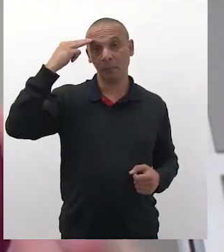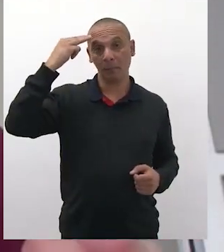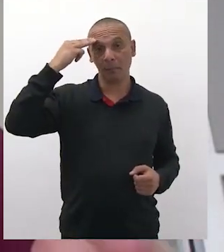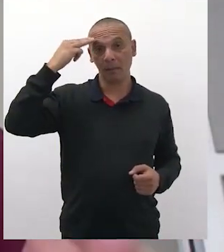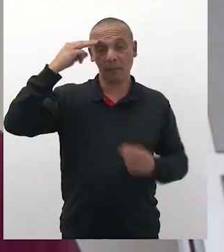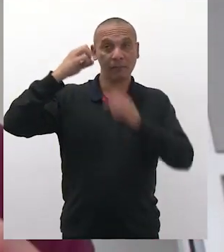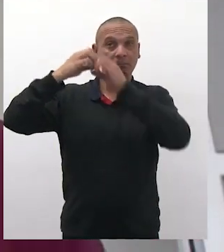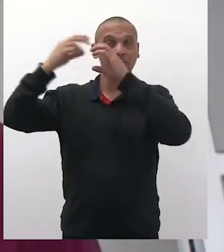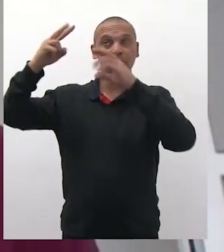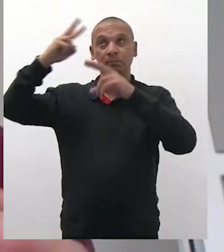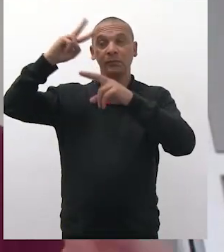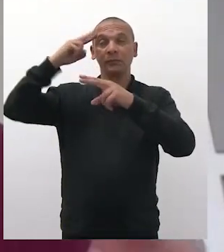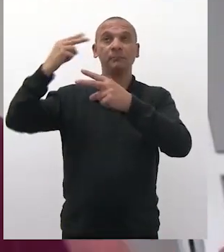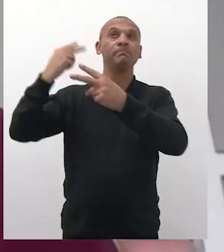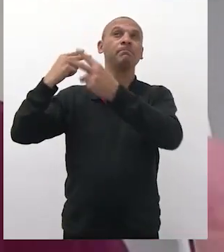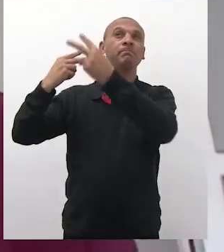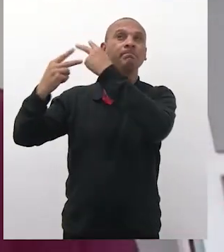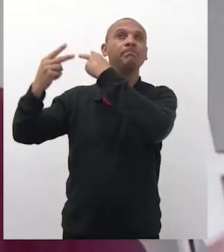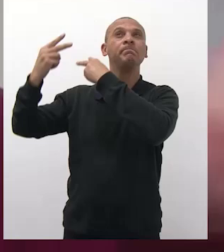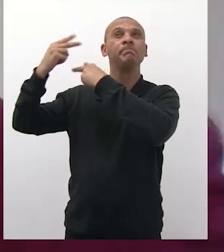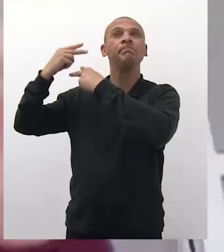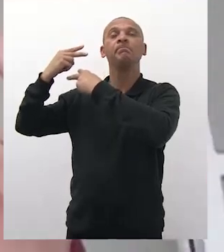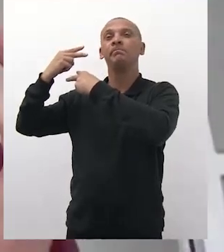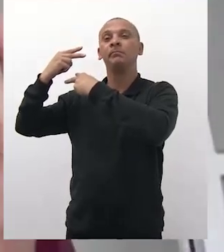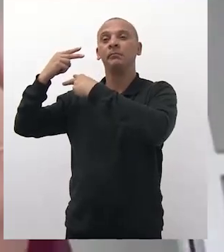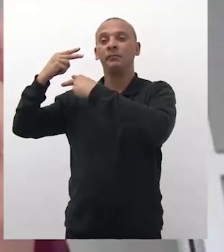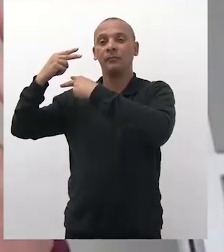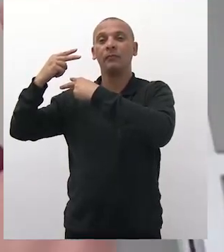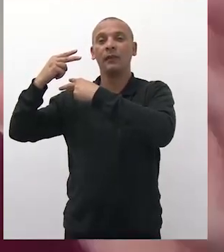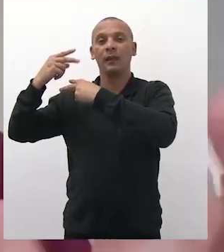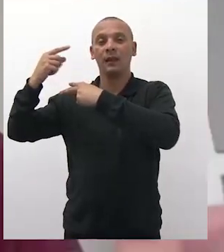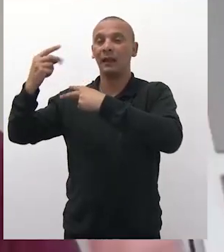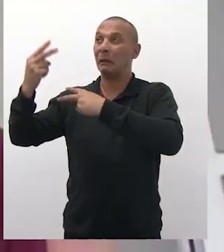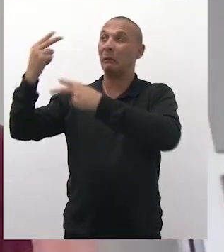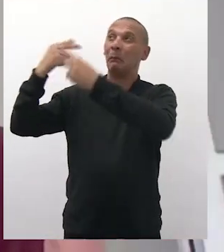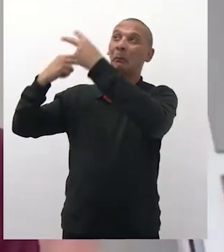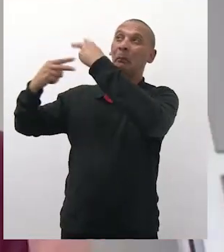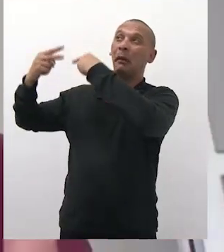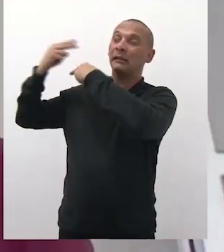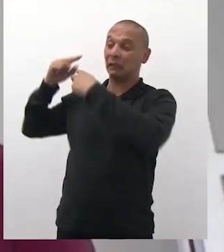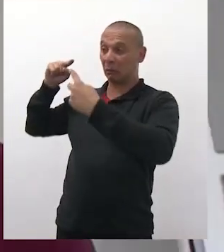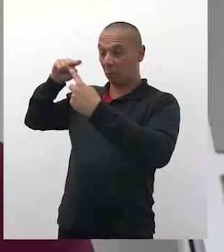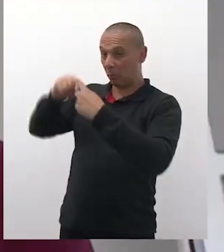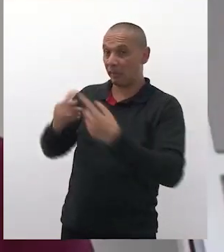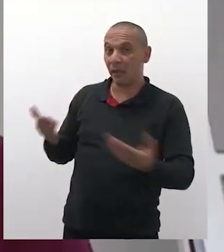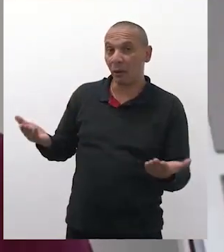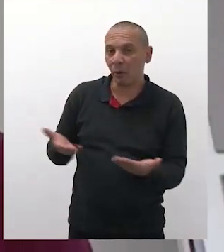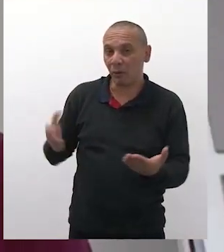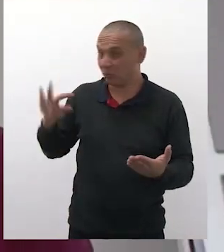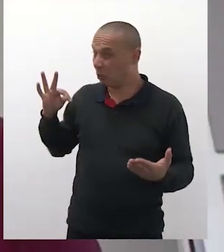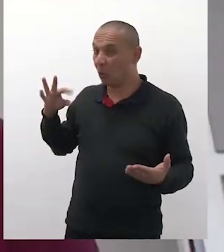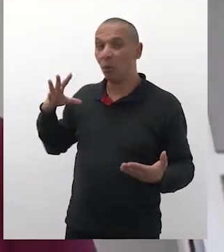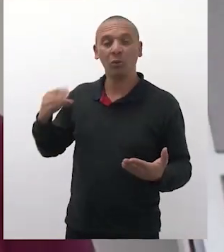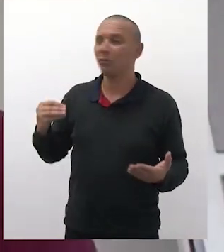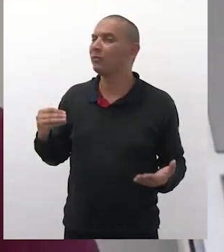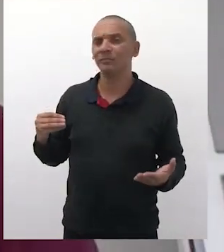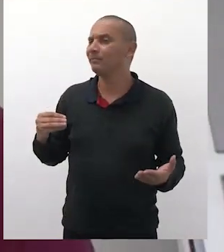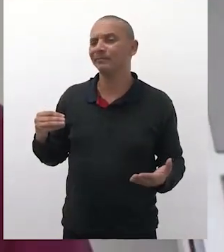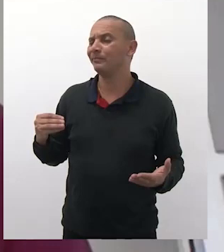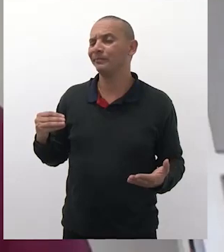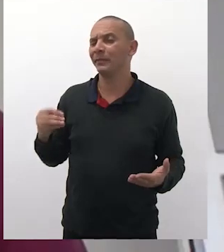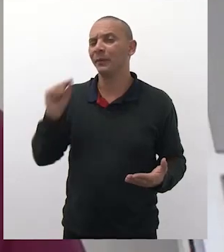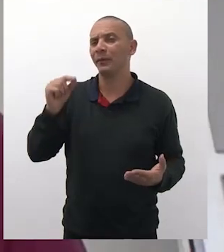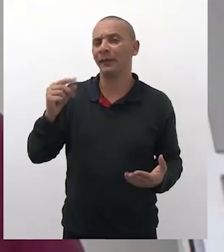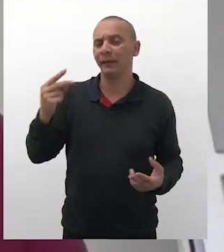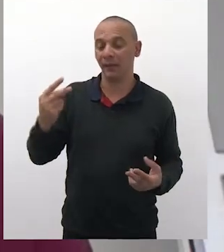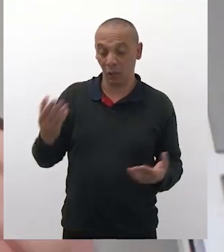veja que não é o resgatar o passado, puxar como o passado todo para cá. Não, é a partir